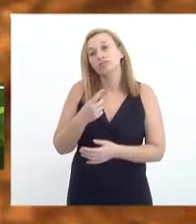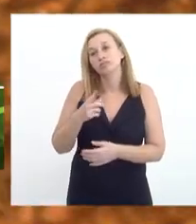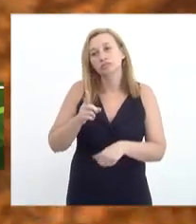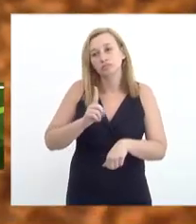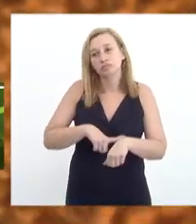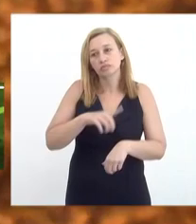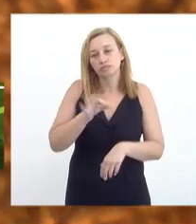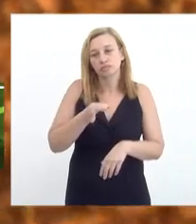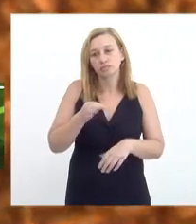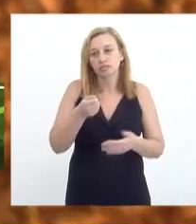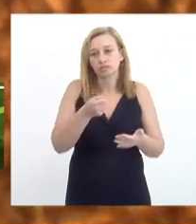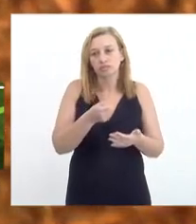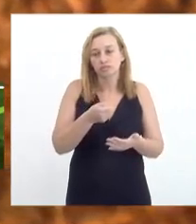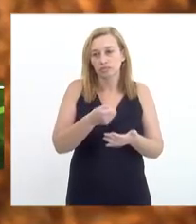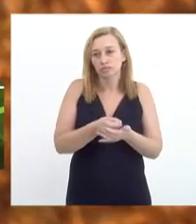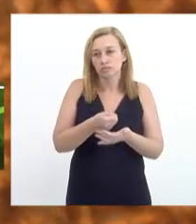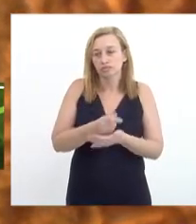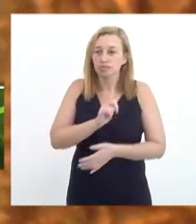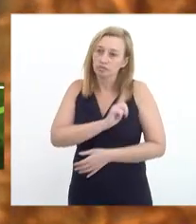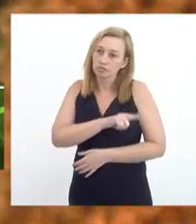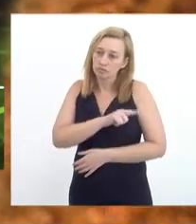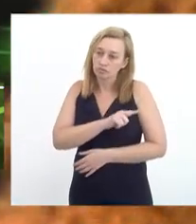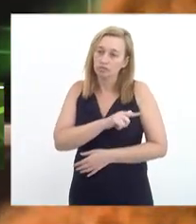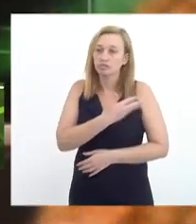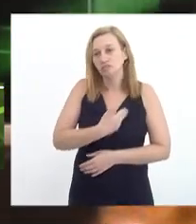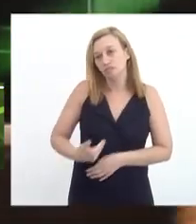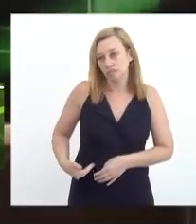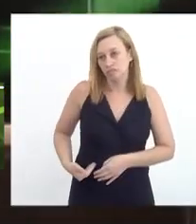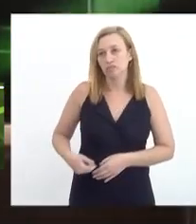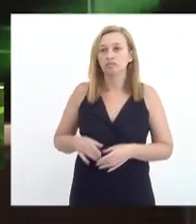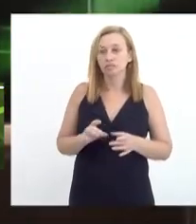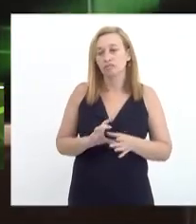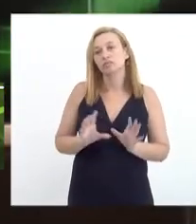obrigação É a oportunidade Do gestor Que é o governador